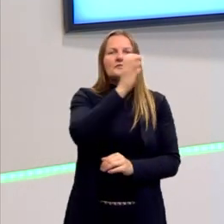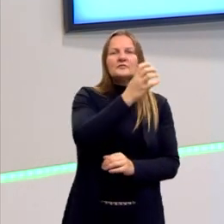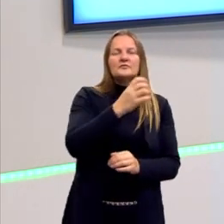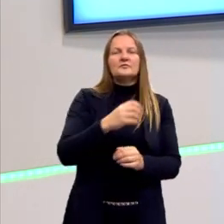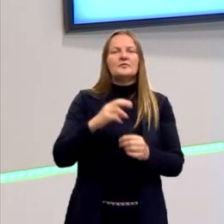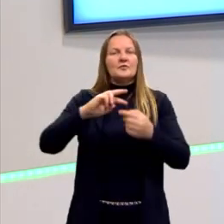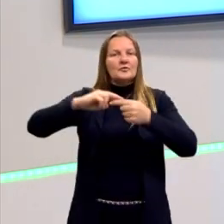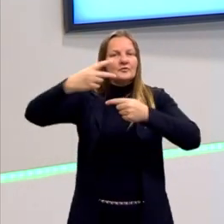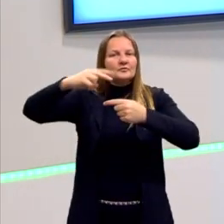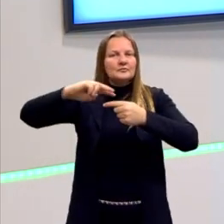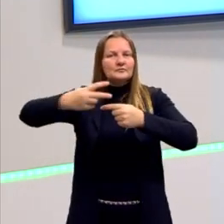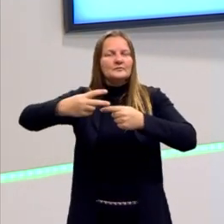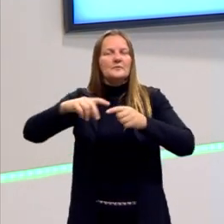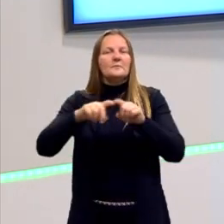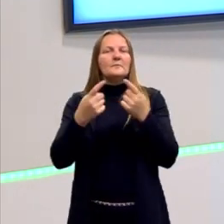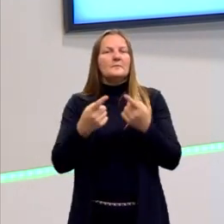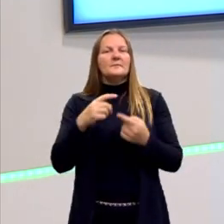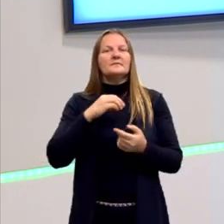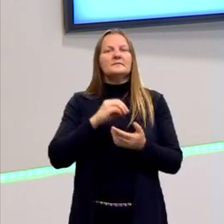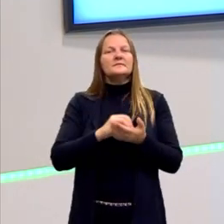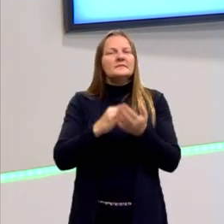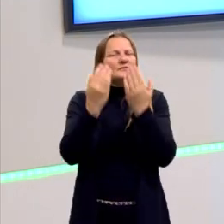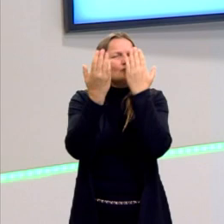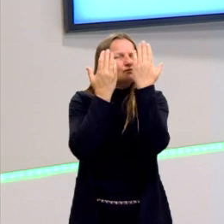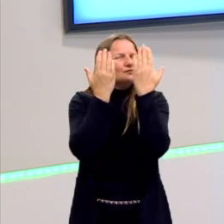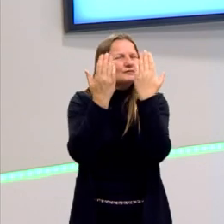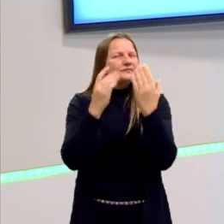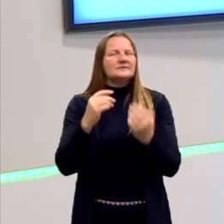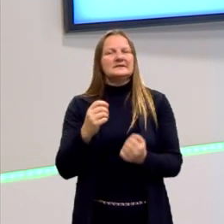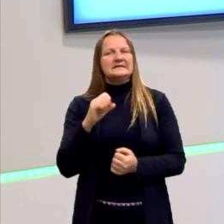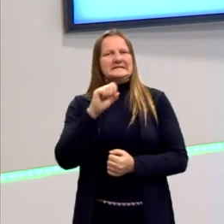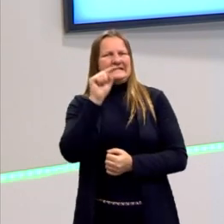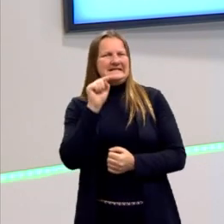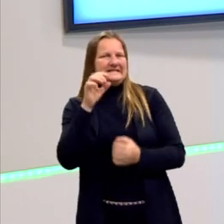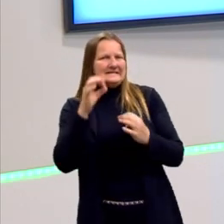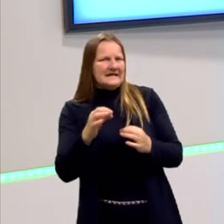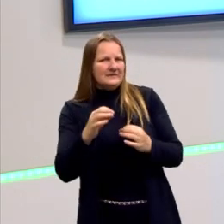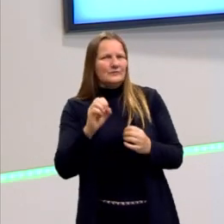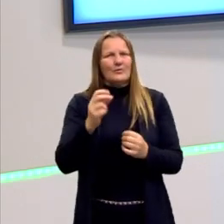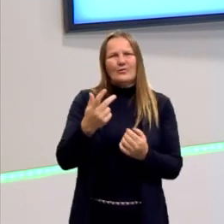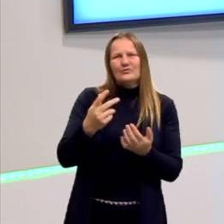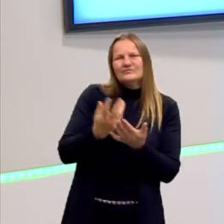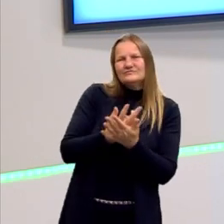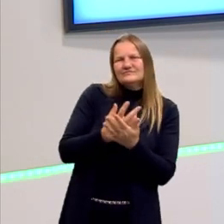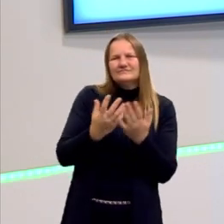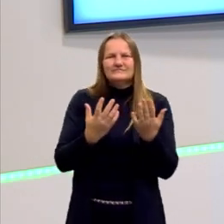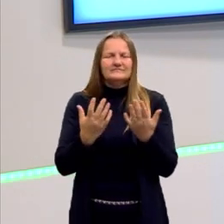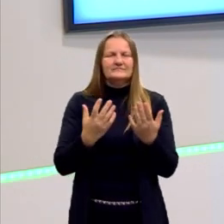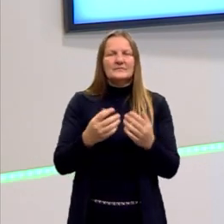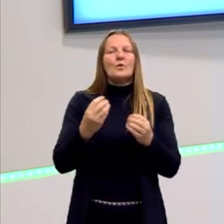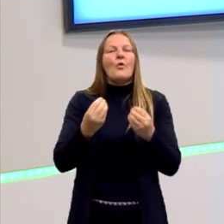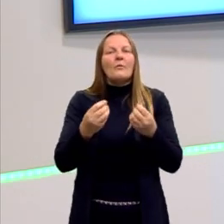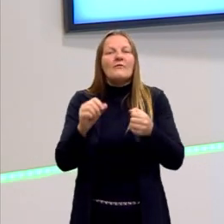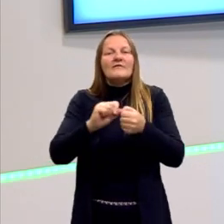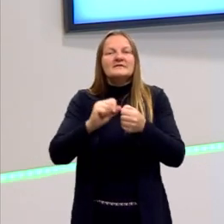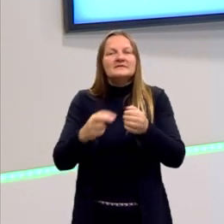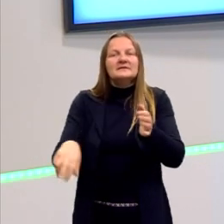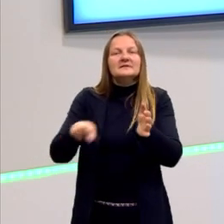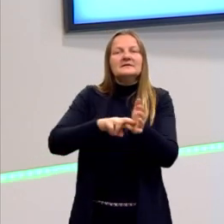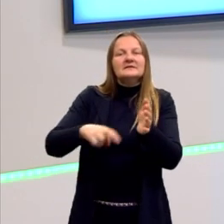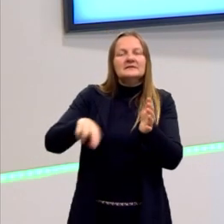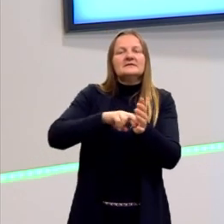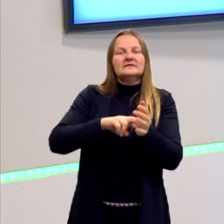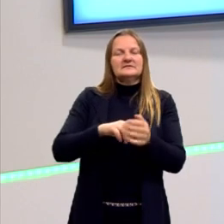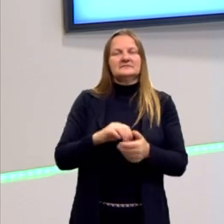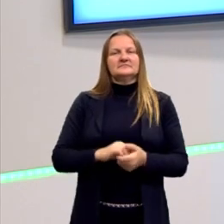exponencial Mas eu ainda tô aquela dúvida pude Será que eu resolvi certo como é que eu posso fazer para retomar para ver se deu